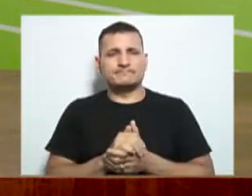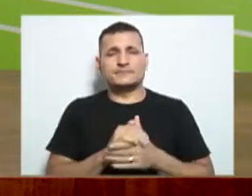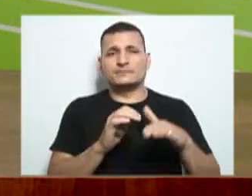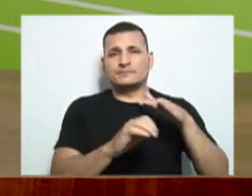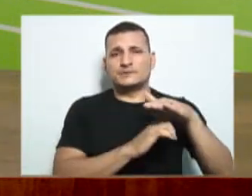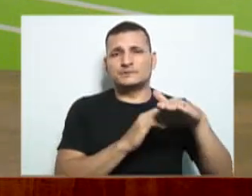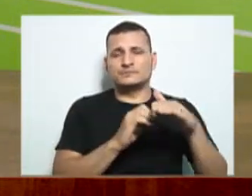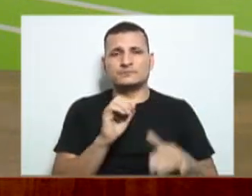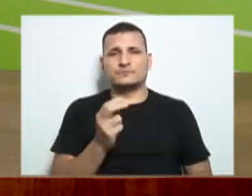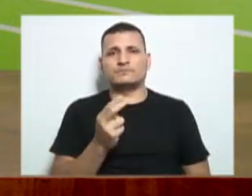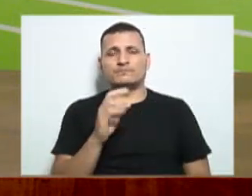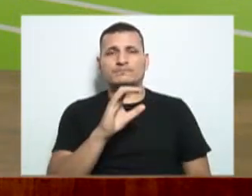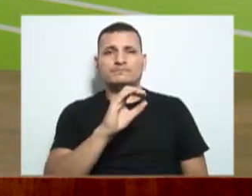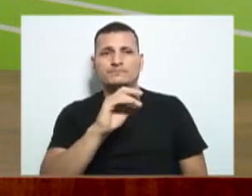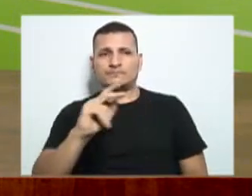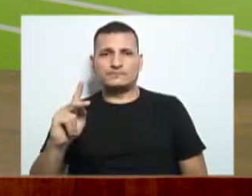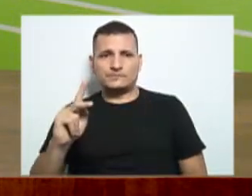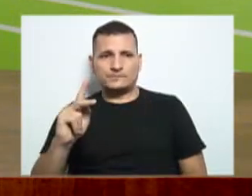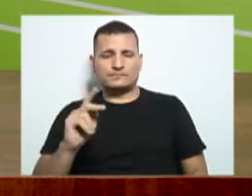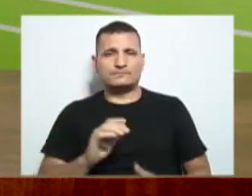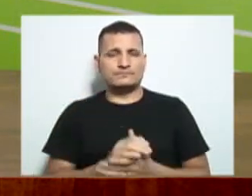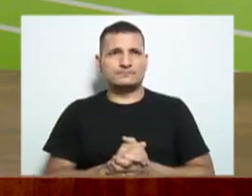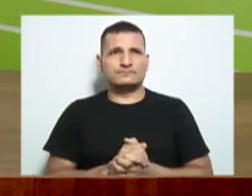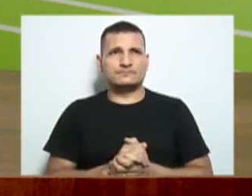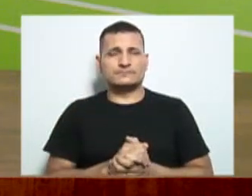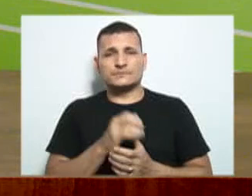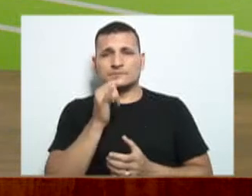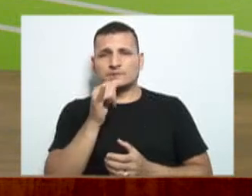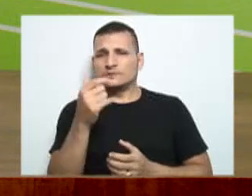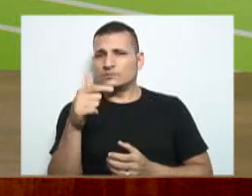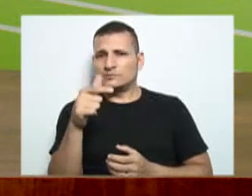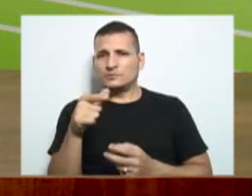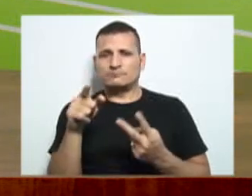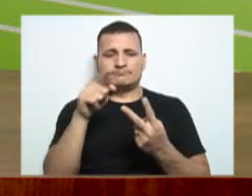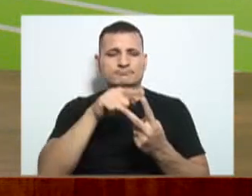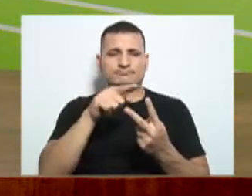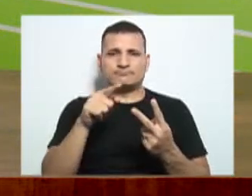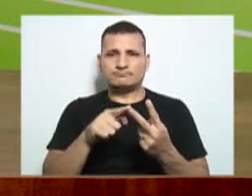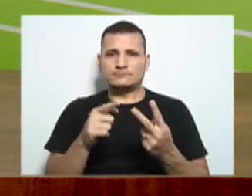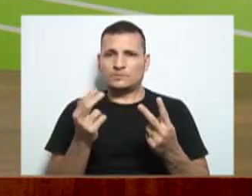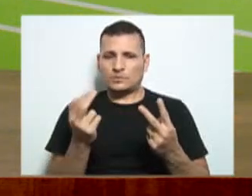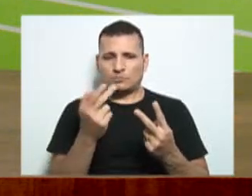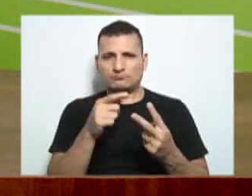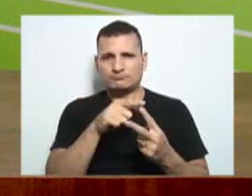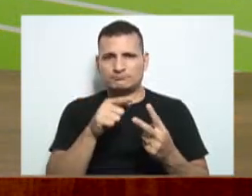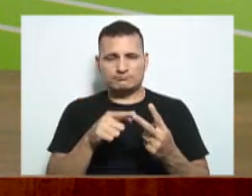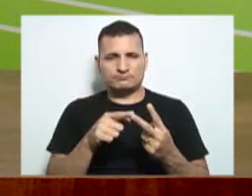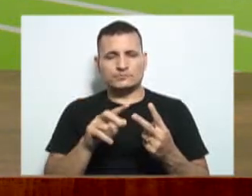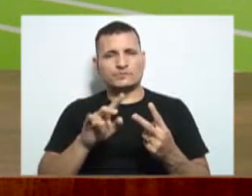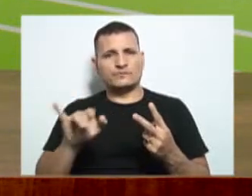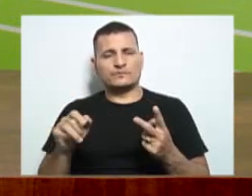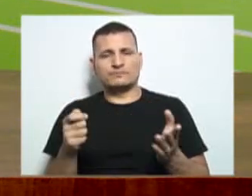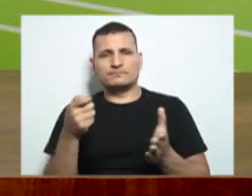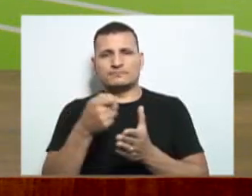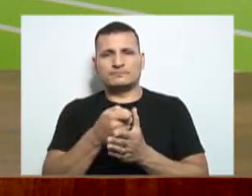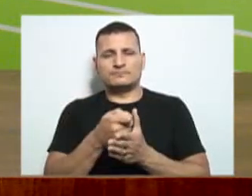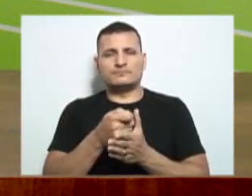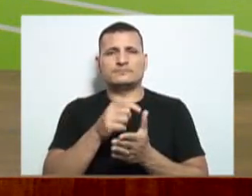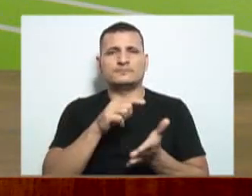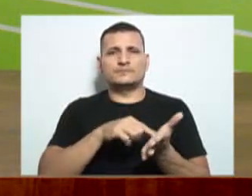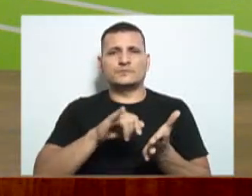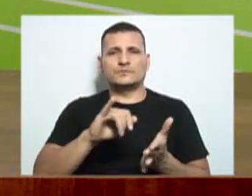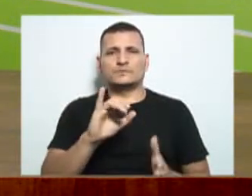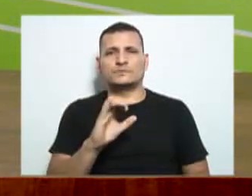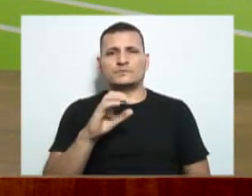uma cooperativa, não atendendo a essas duas particularidades que eu citei, vai contribuir com o ICMS